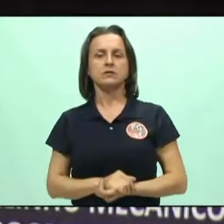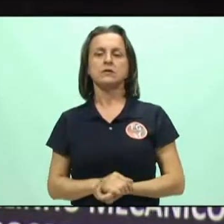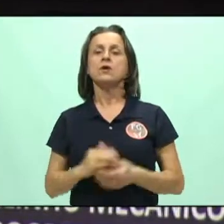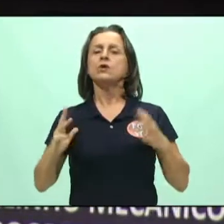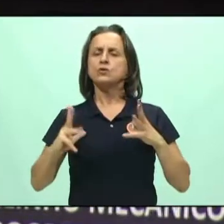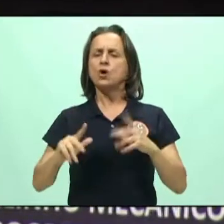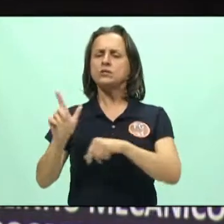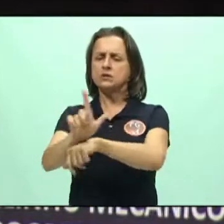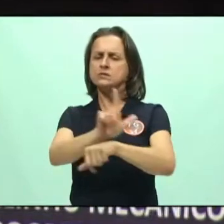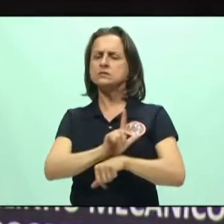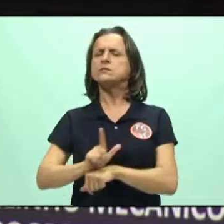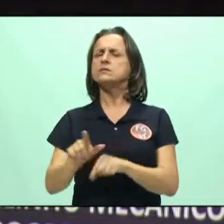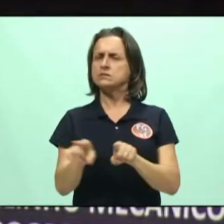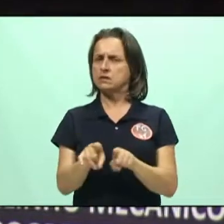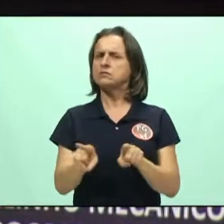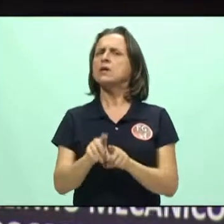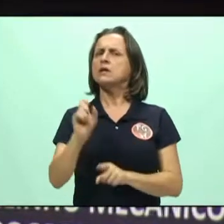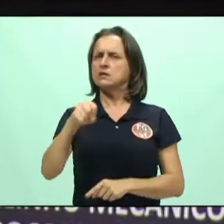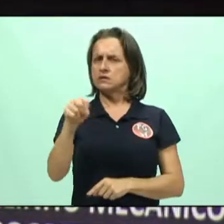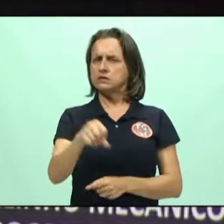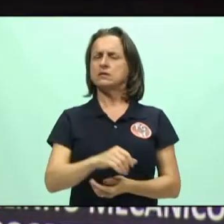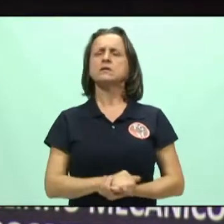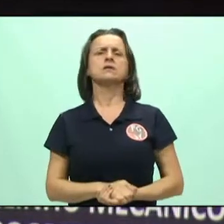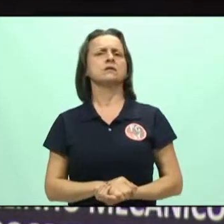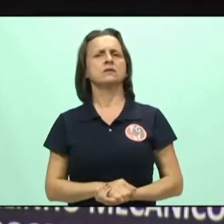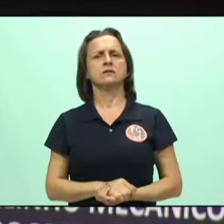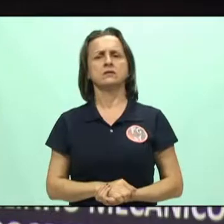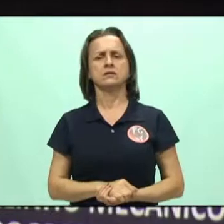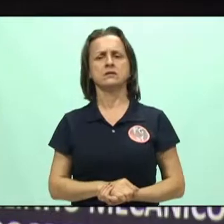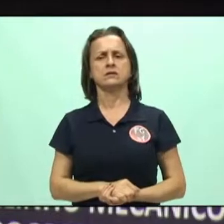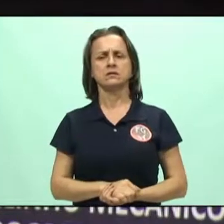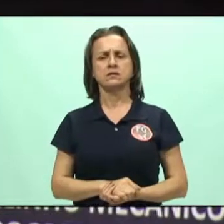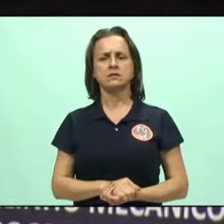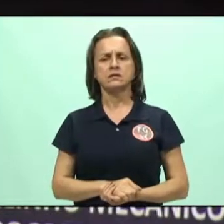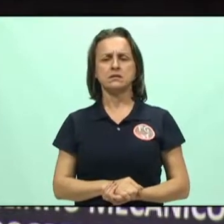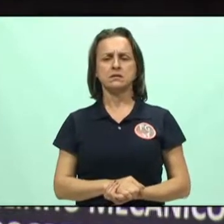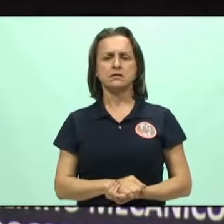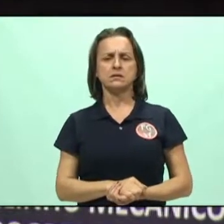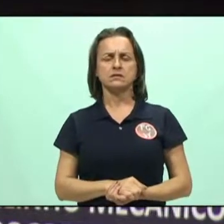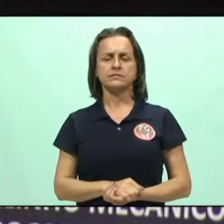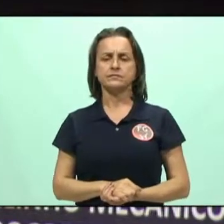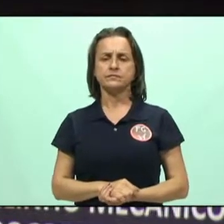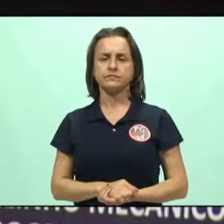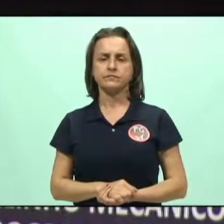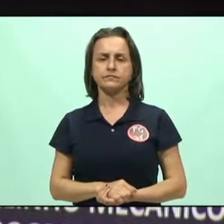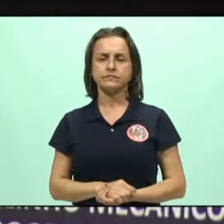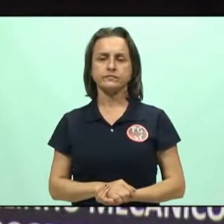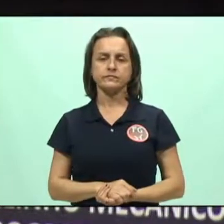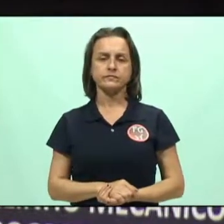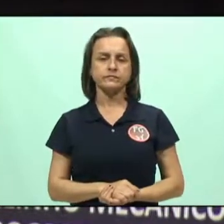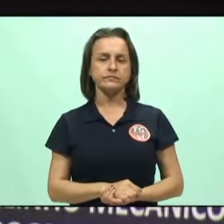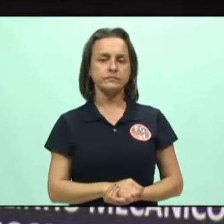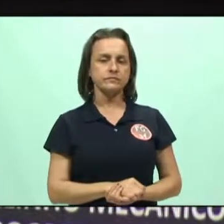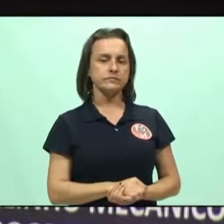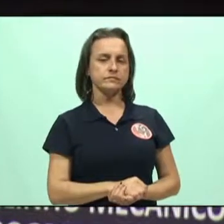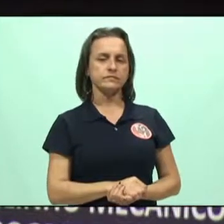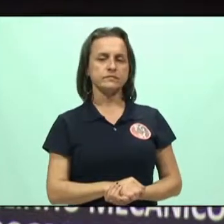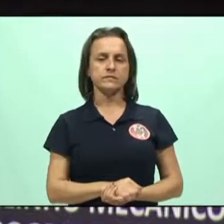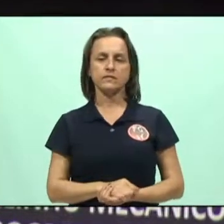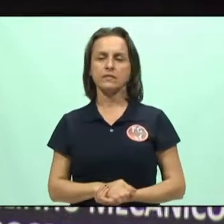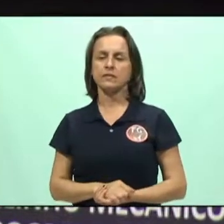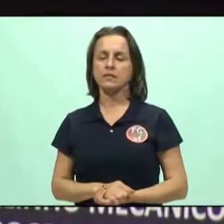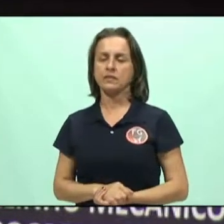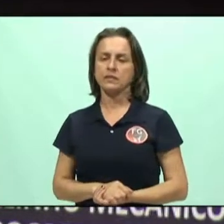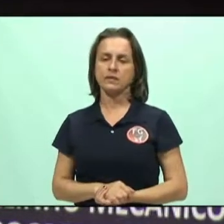porque nós temos aqui como diziam os antigos Uma barba né uma barra que é a gente não pode